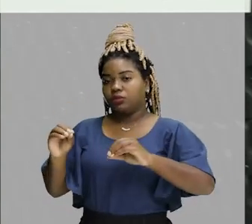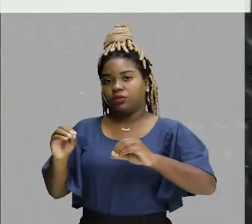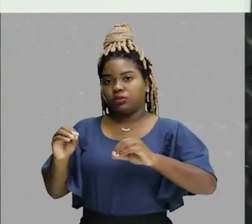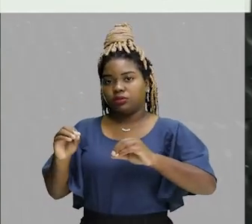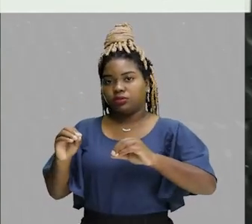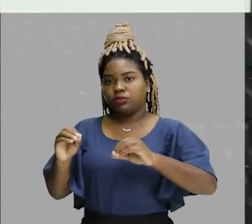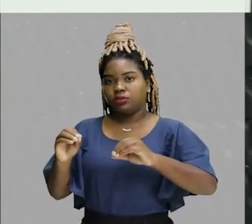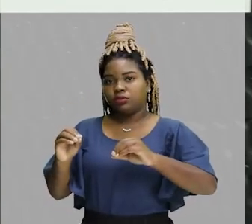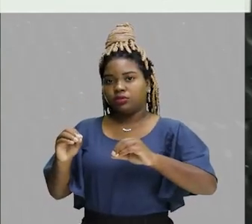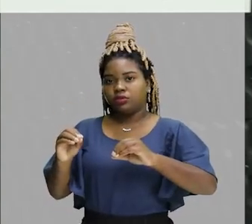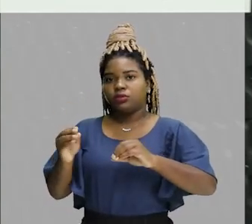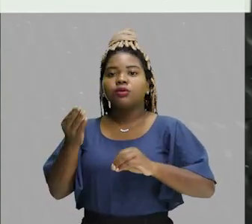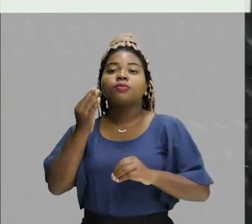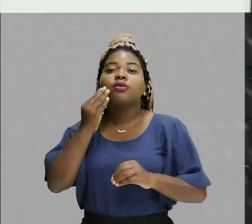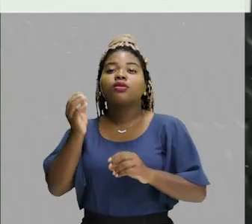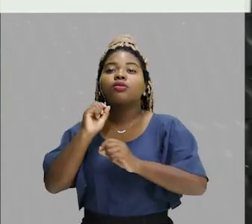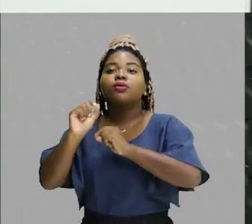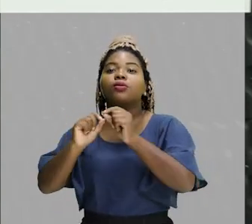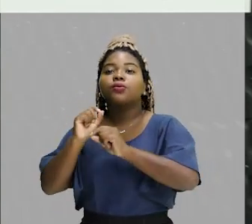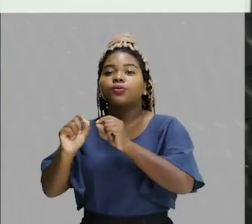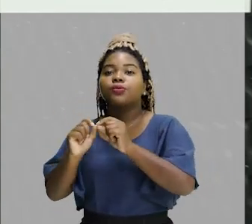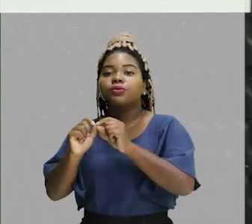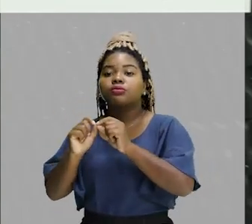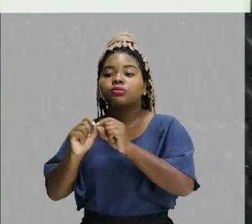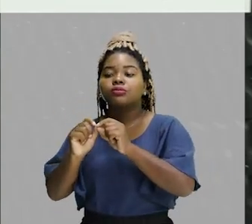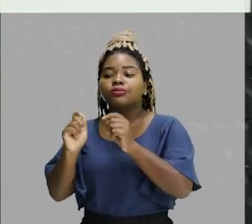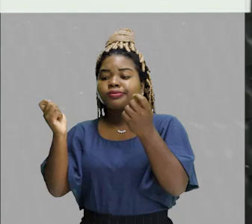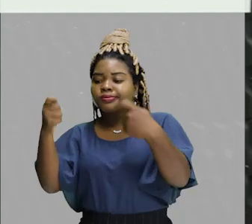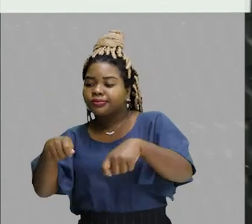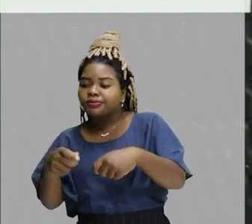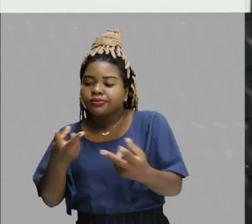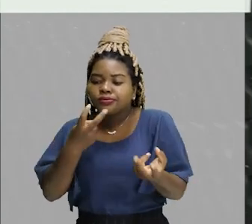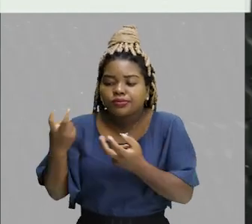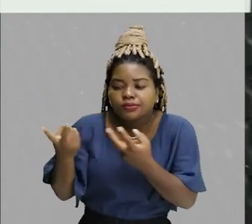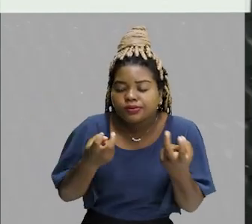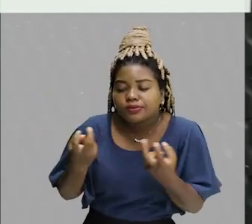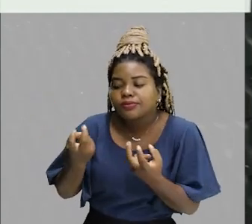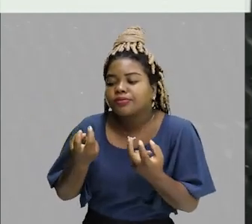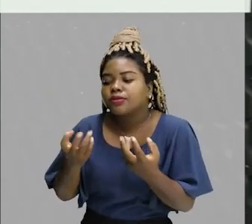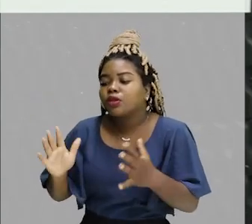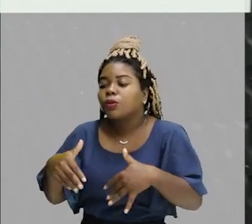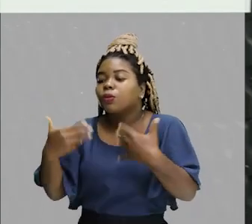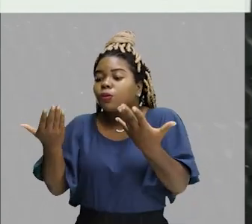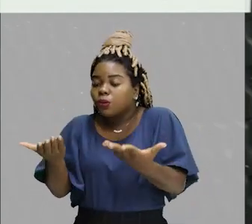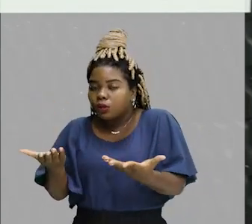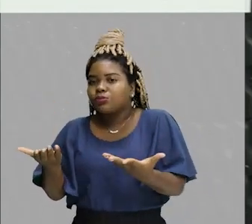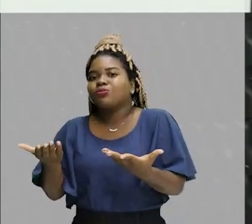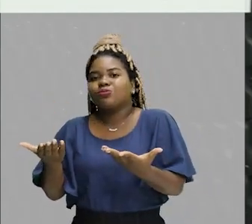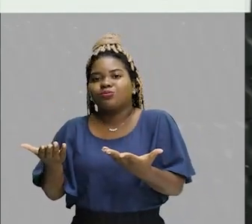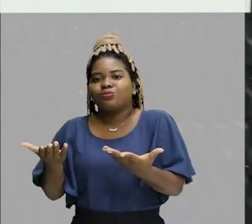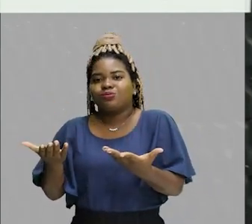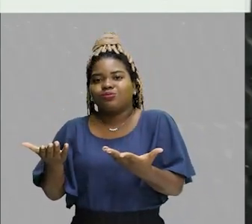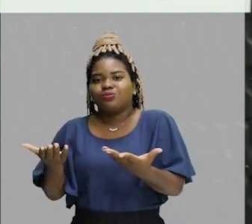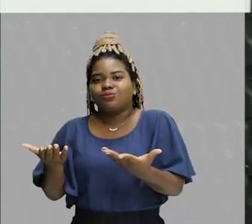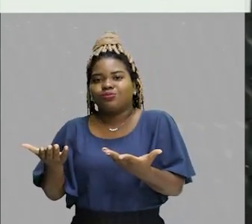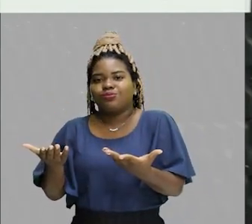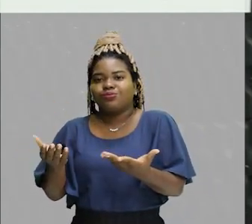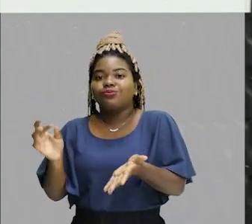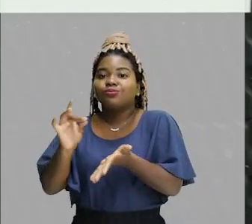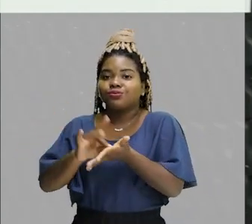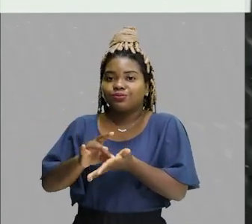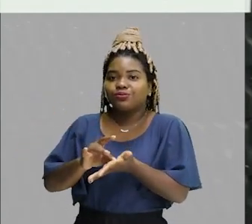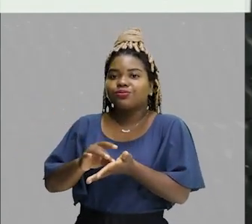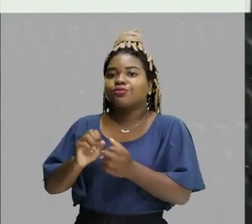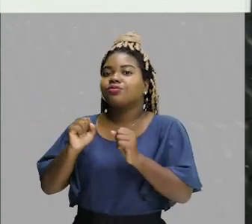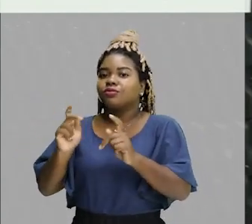eles pedem que nós consigamos identificar, reconhecer, pontuar qual é o silogismo que está ali escrito.